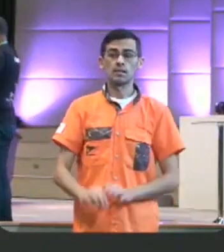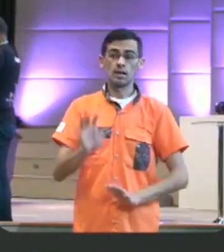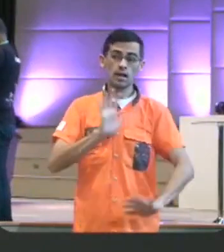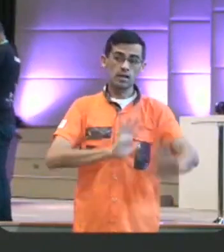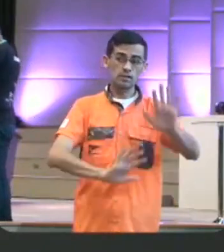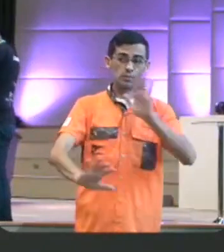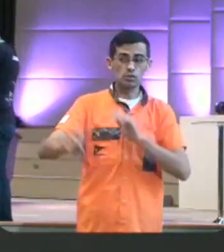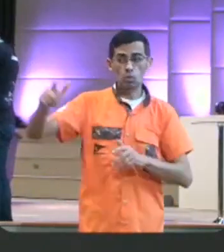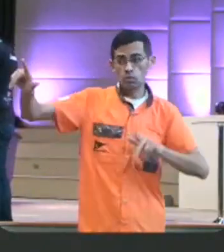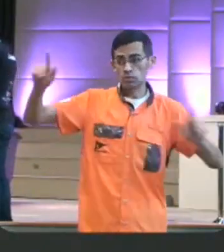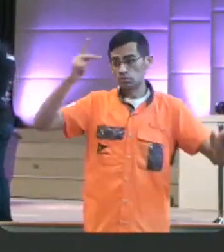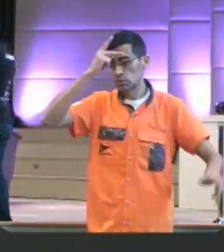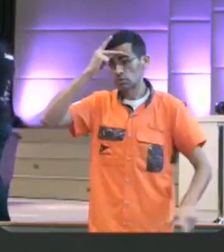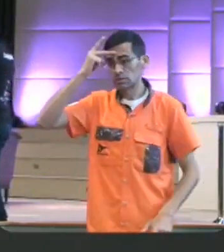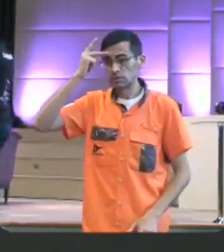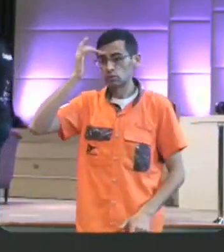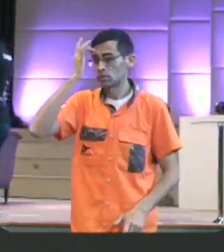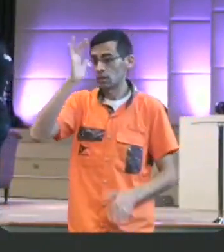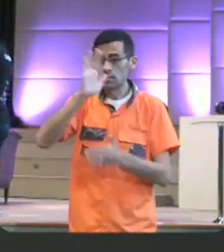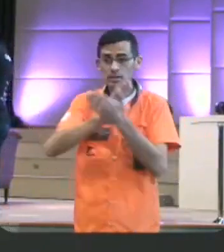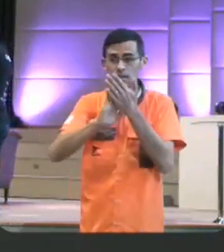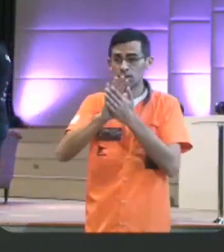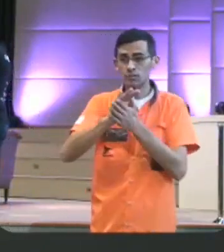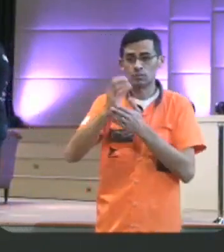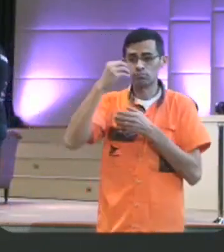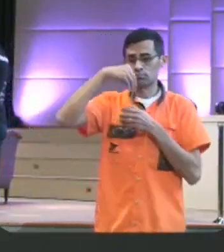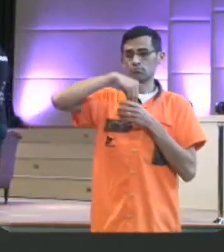Talvez ninguém mais saiba disso, só você.